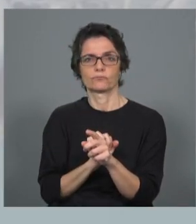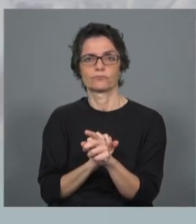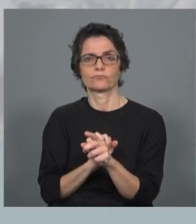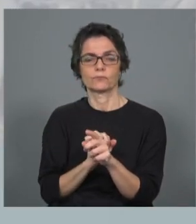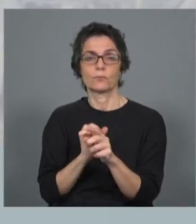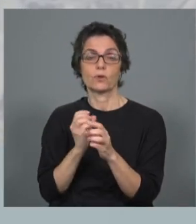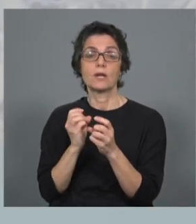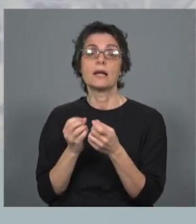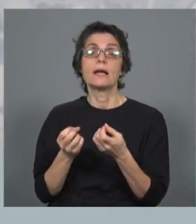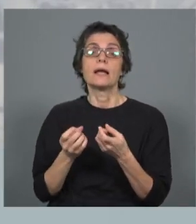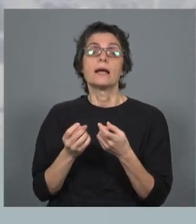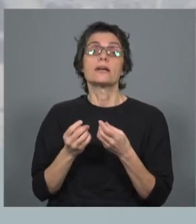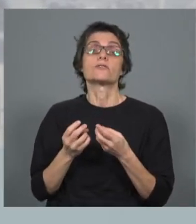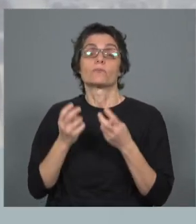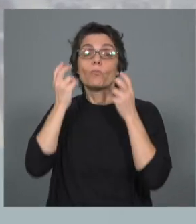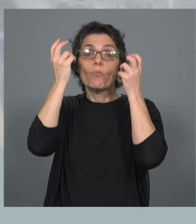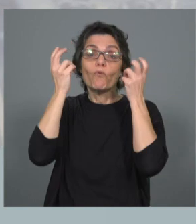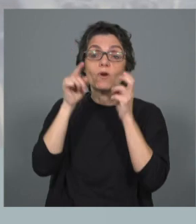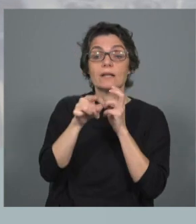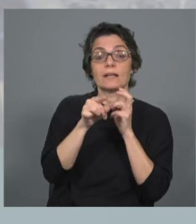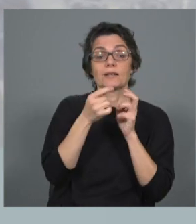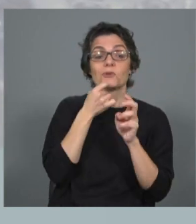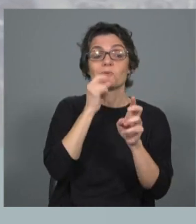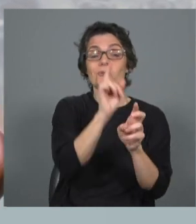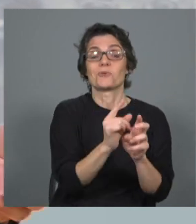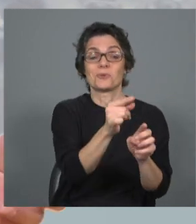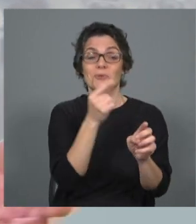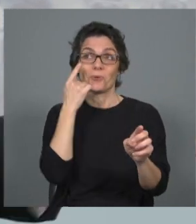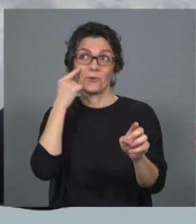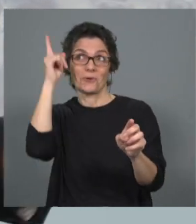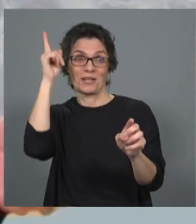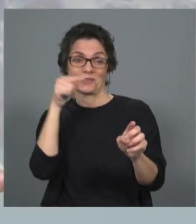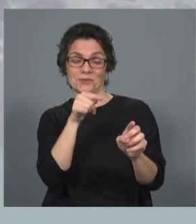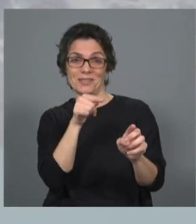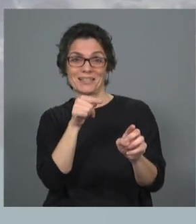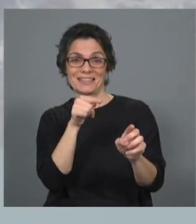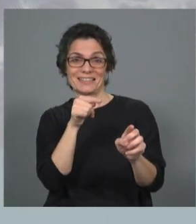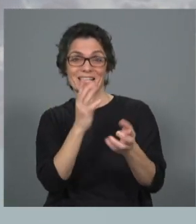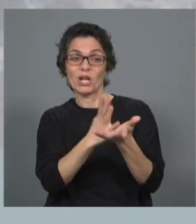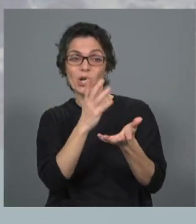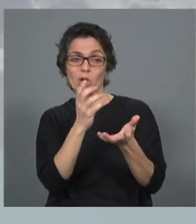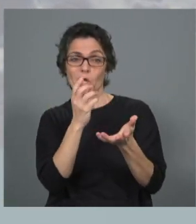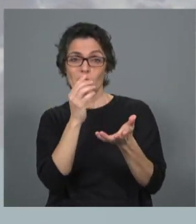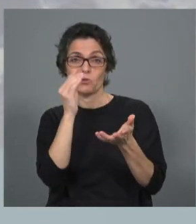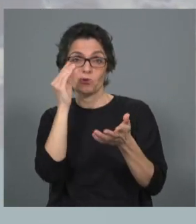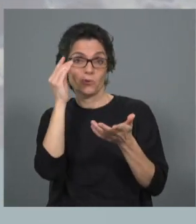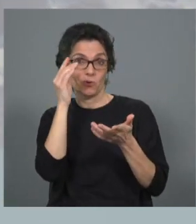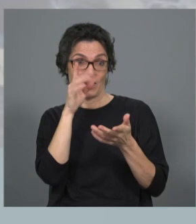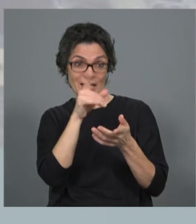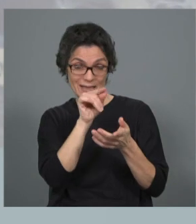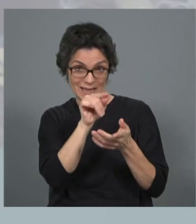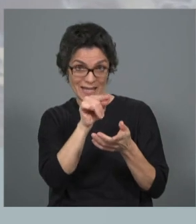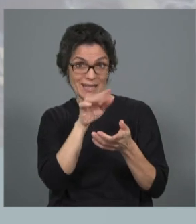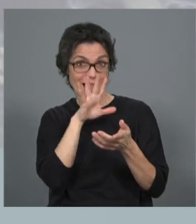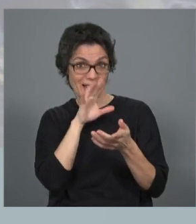ovelha, que Deus conhece pelo nome, não é sequer apenas uma ovelha, e isso já seria muito como tentámos ver, mas é também um filho,